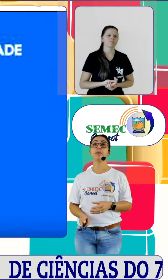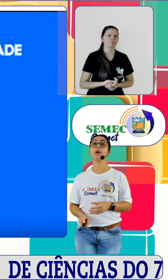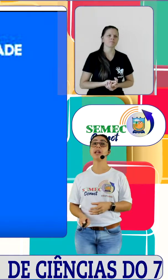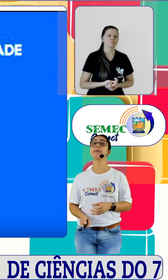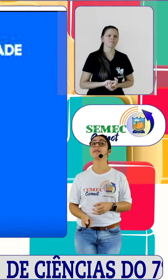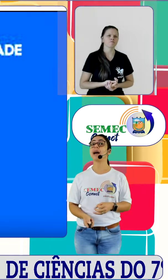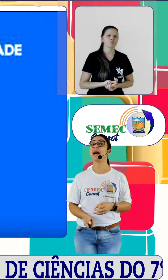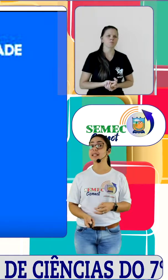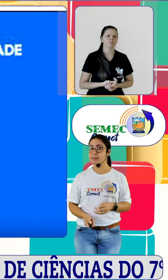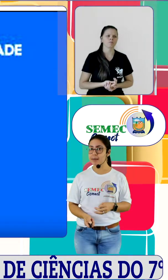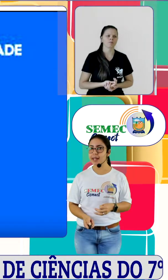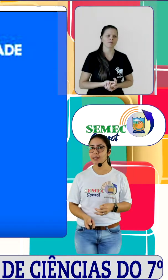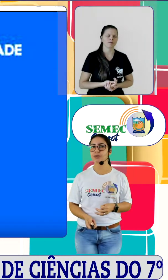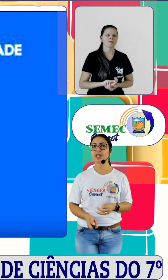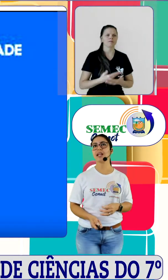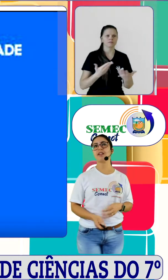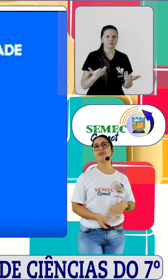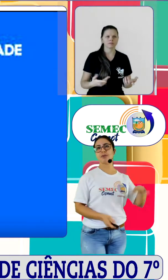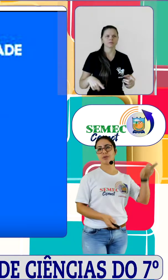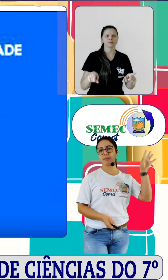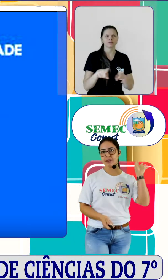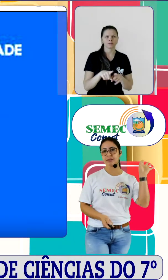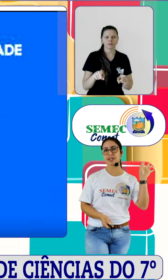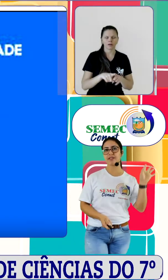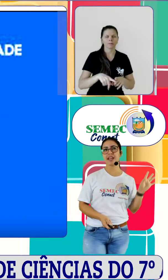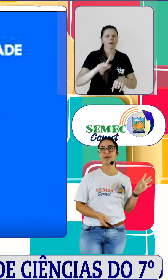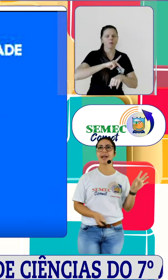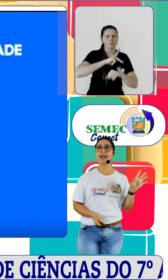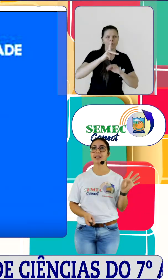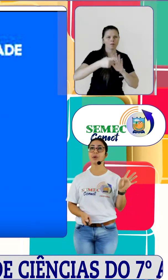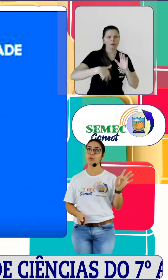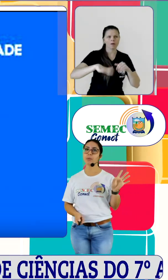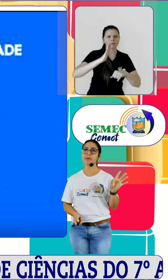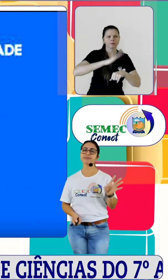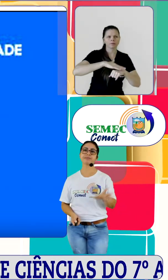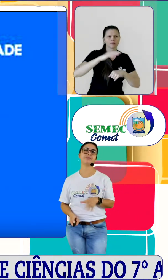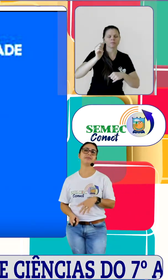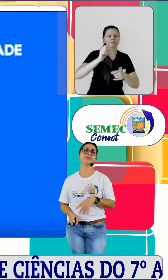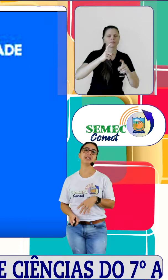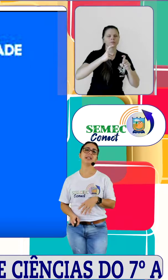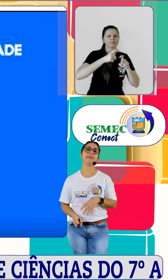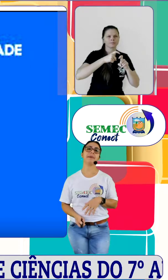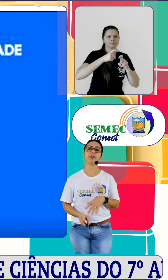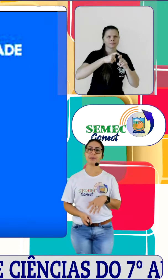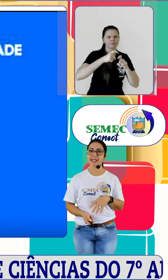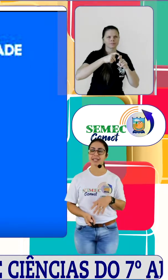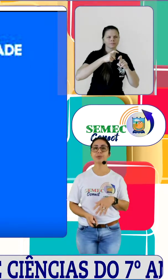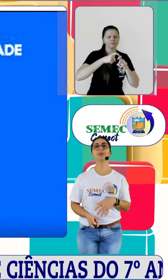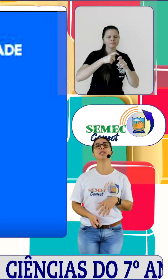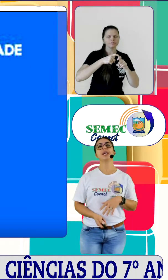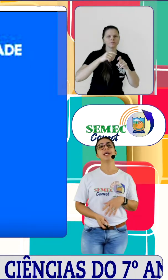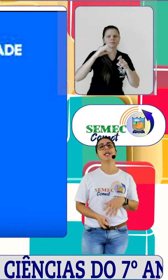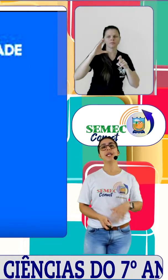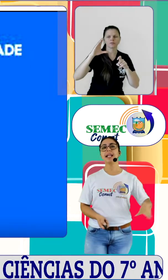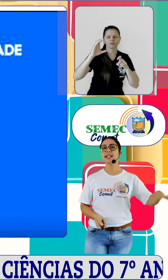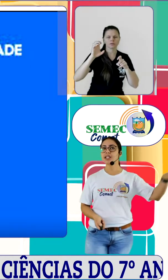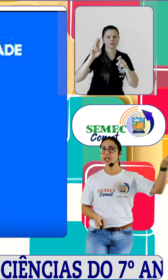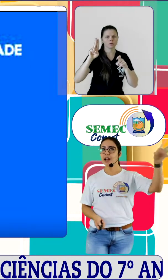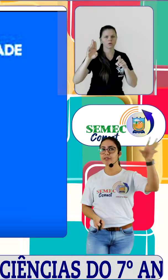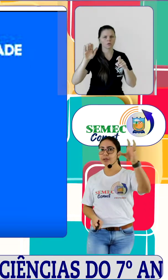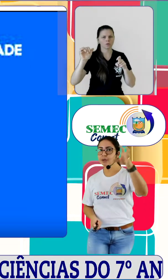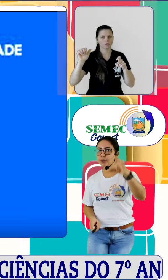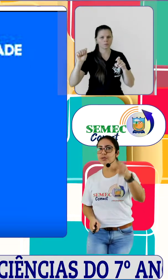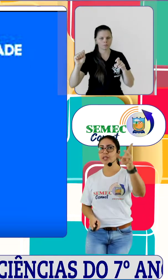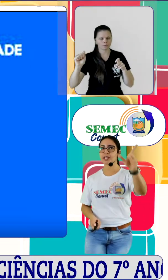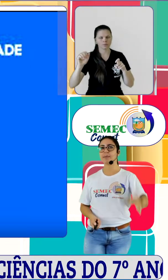Os programas mais médicos, né, que foram os médicos que vieram lá de Cuba, né, para o Brasil, e eles